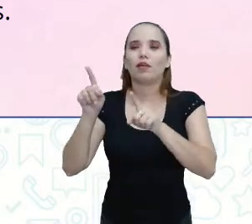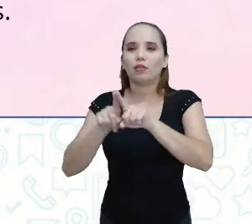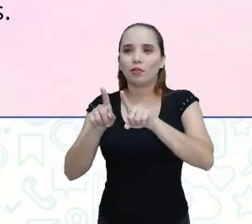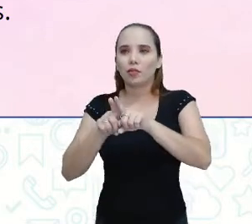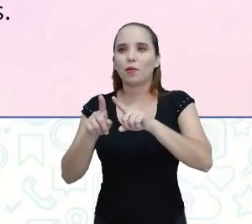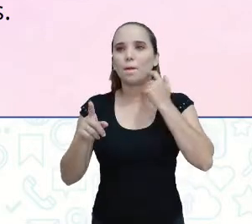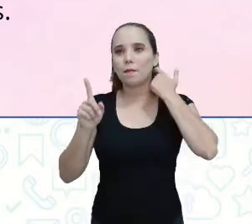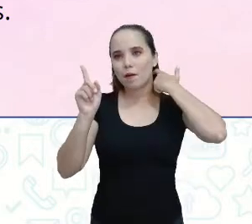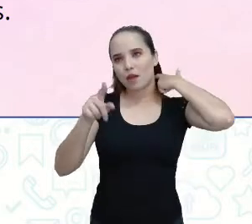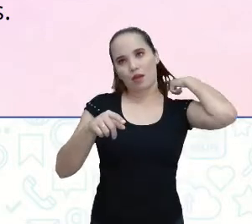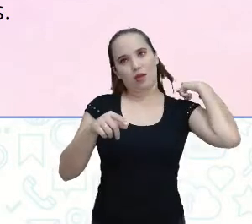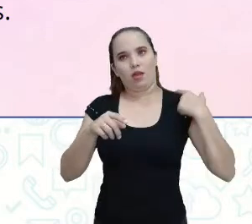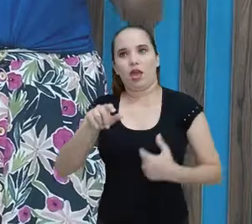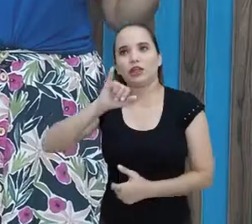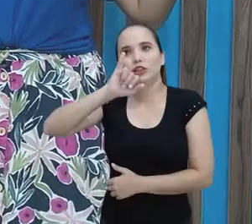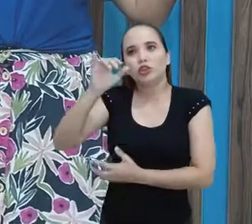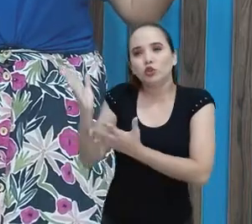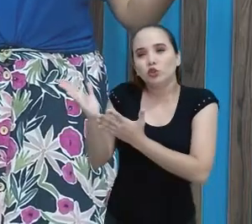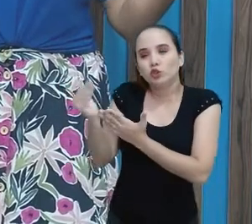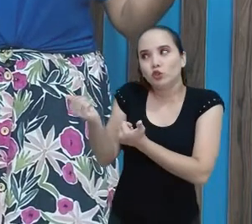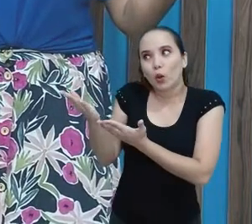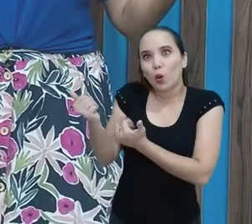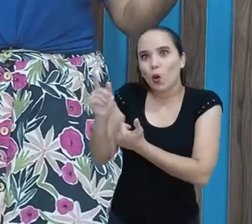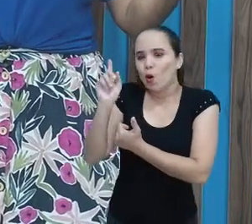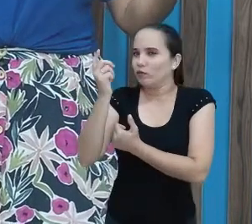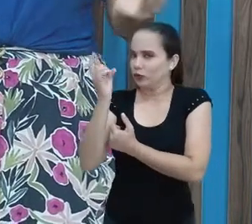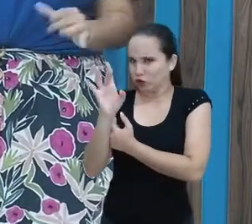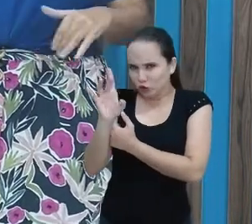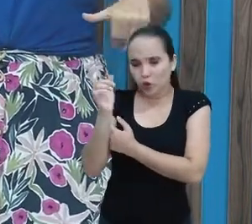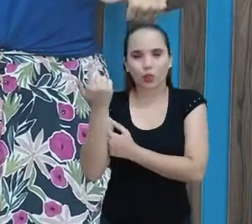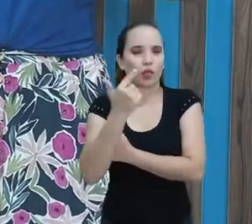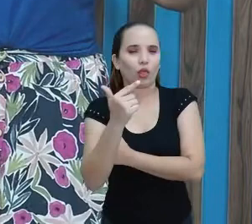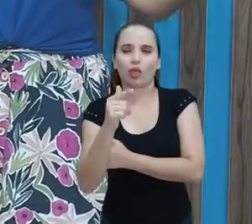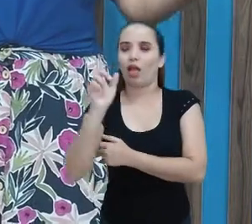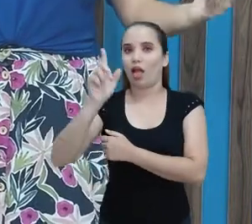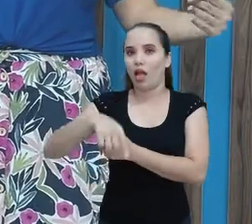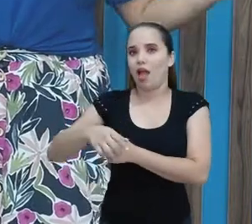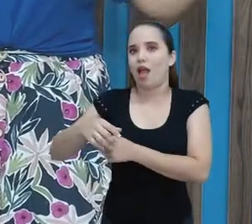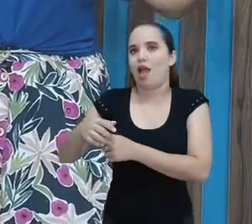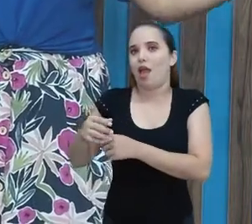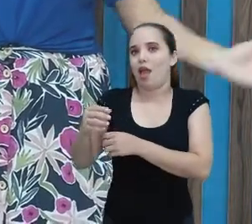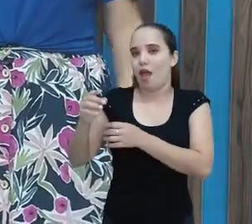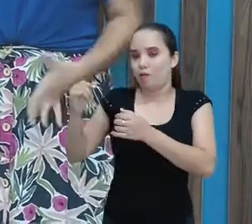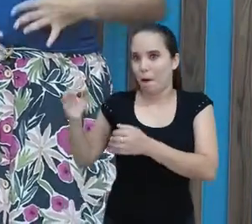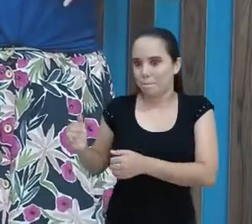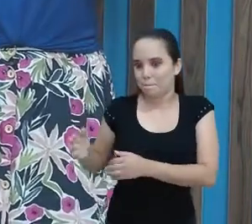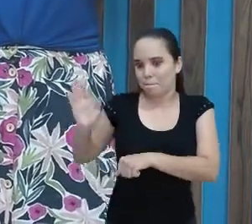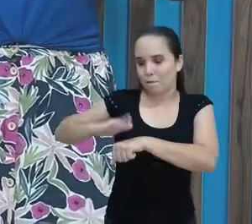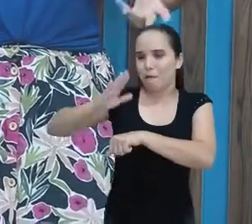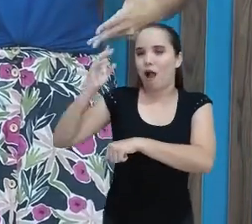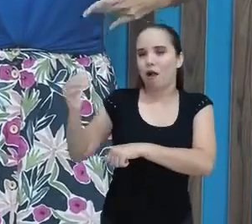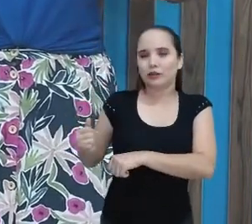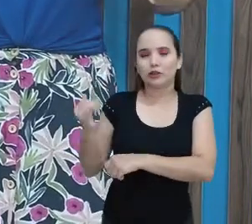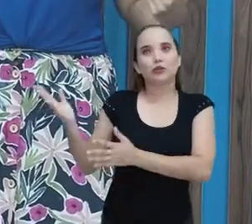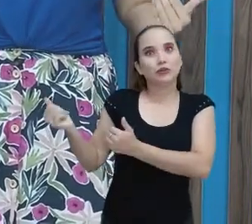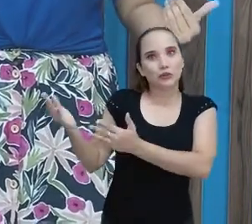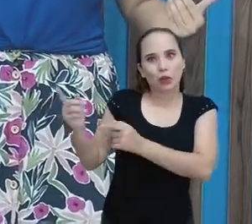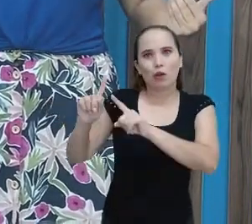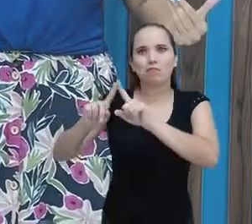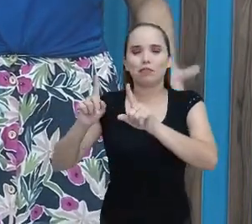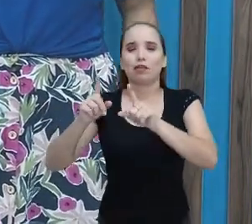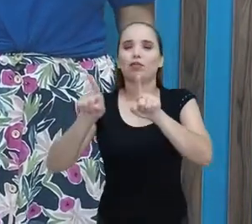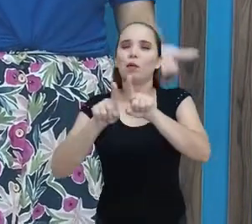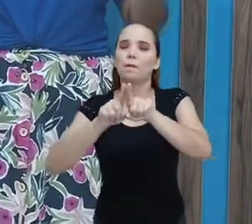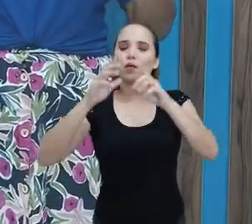Seus cabelos não são somente compridos. Eles são tão longos e cheios de cachos que devem chegar até as suas